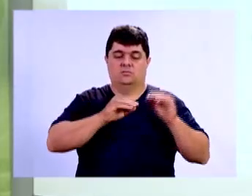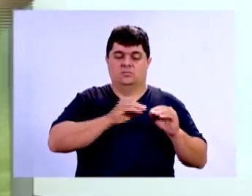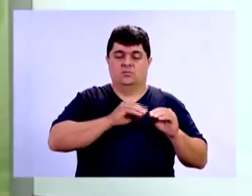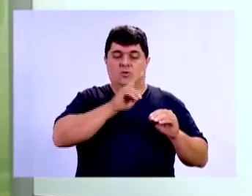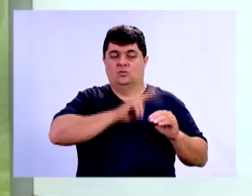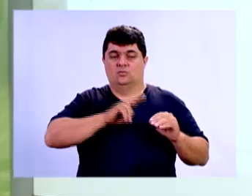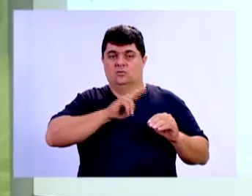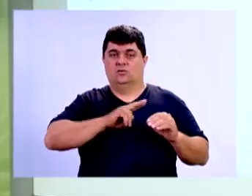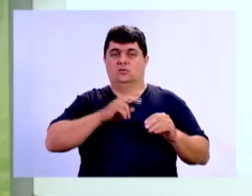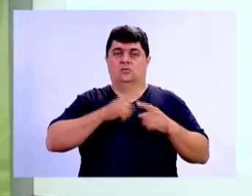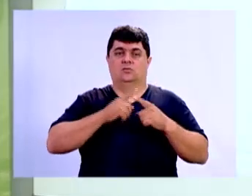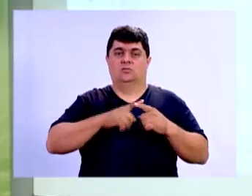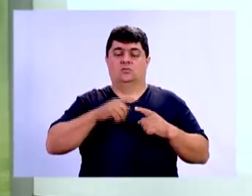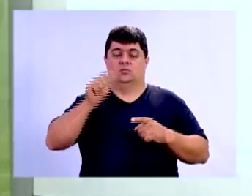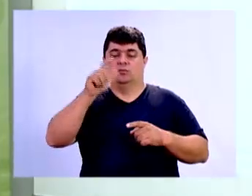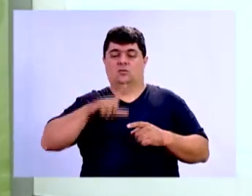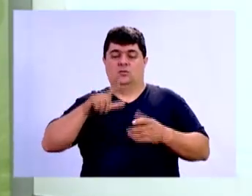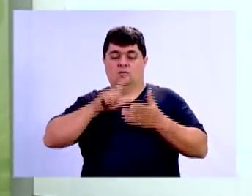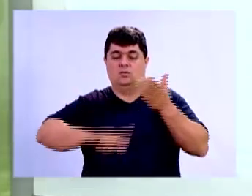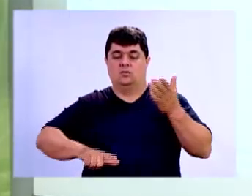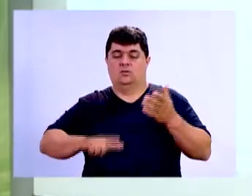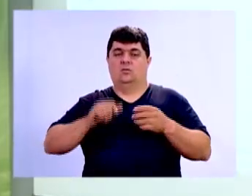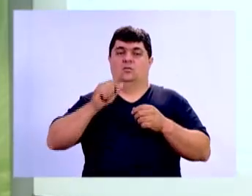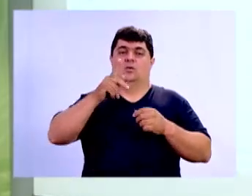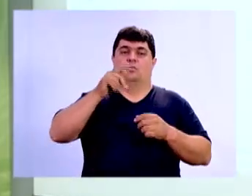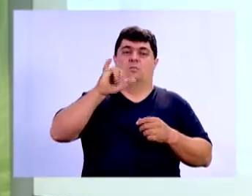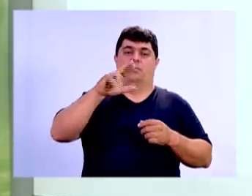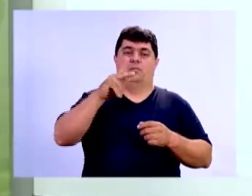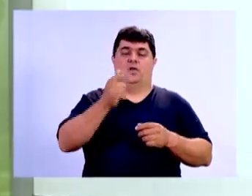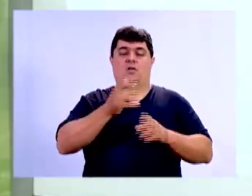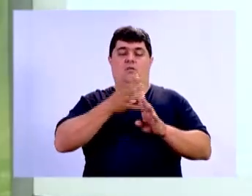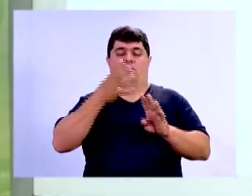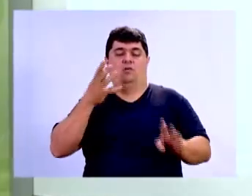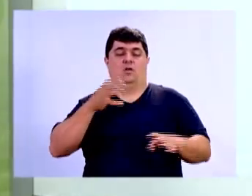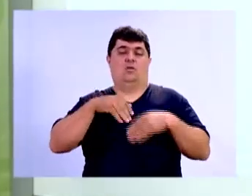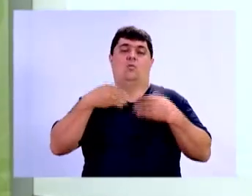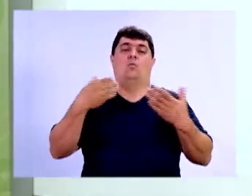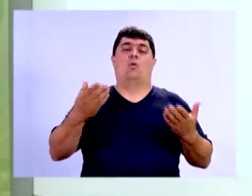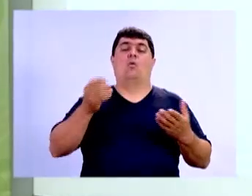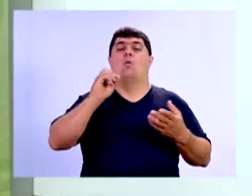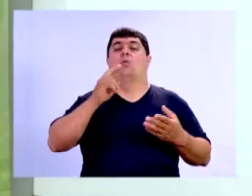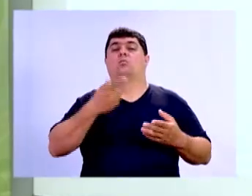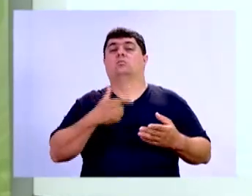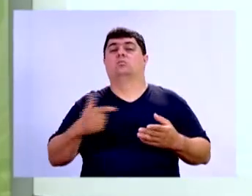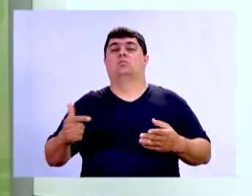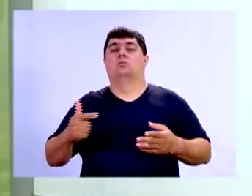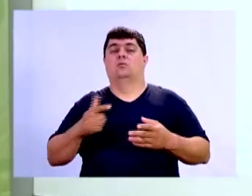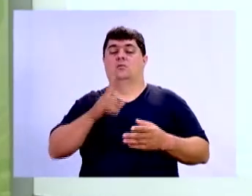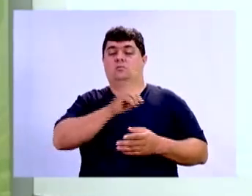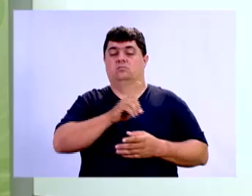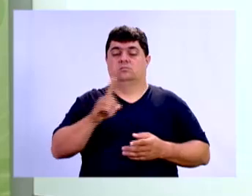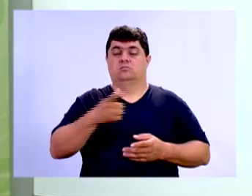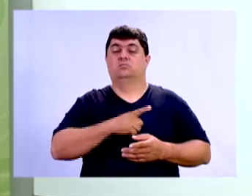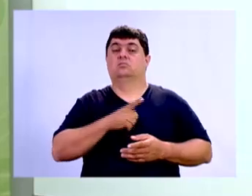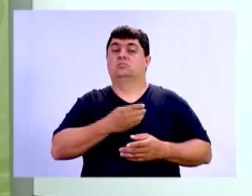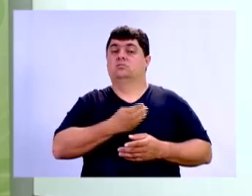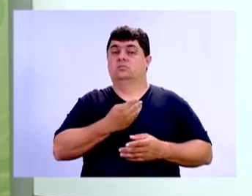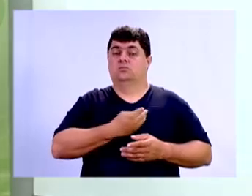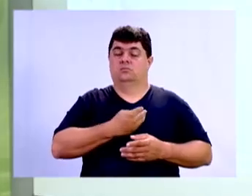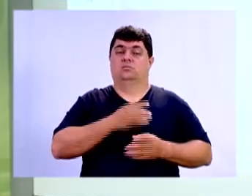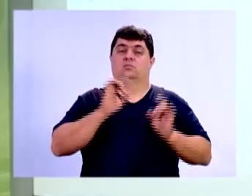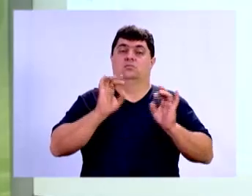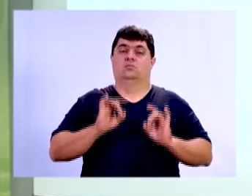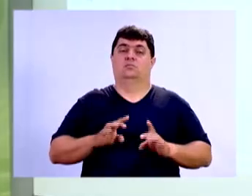Nesse caso, por que eu devo aplicar uma lista, uma pilha, uma fila ou não. Né? Cada um tem seu propósito